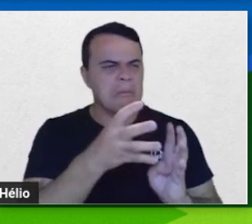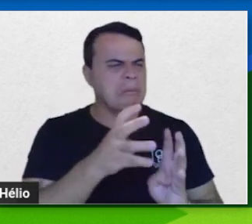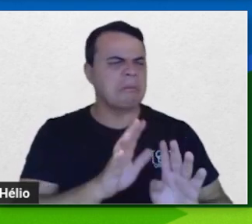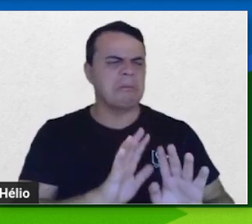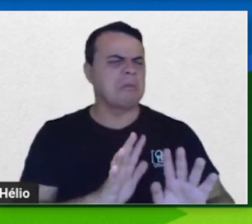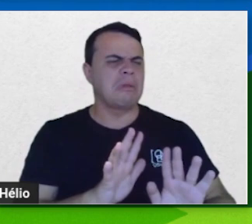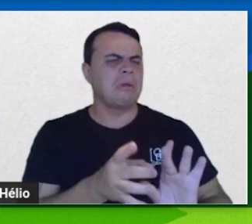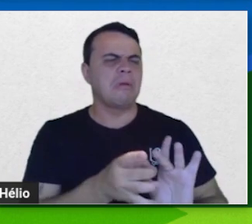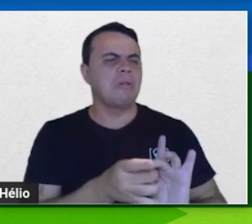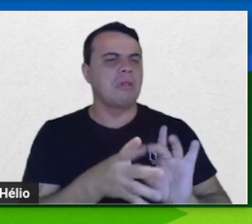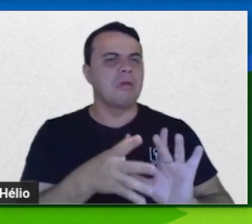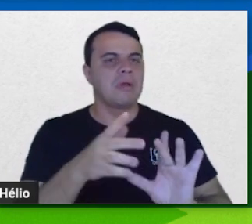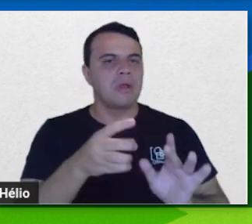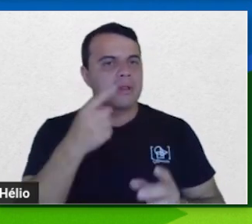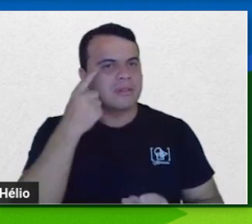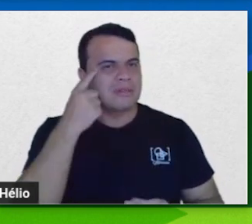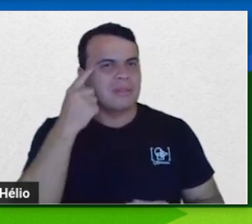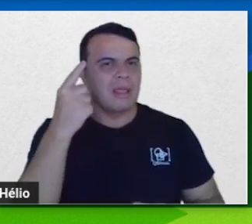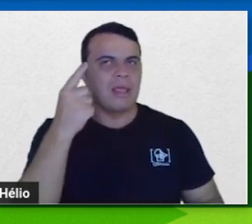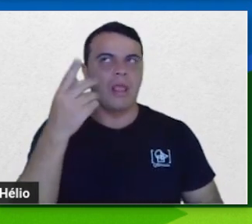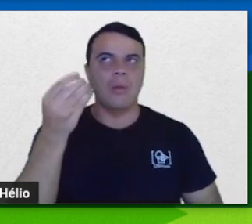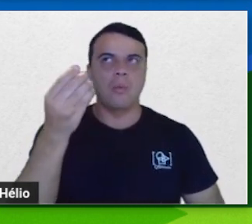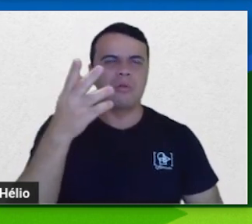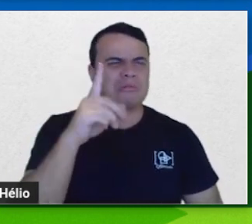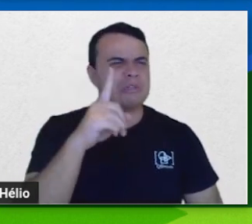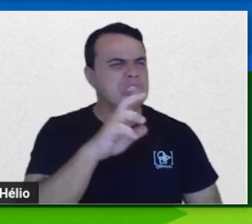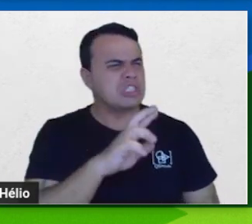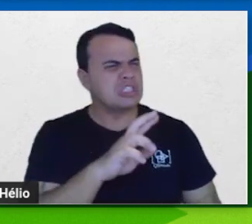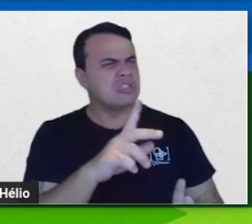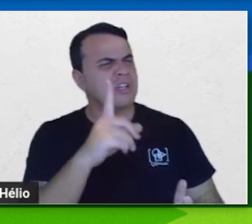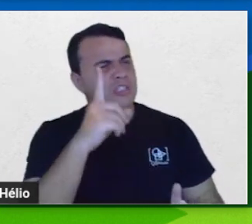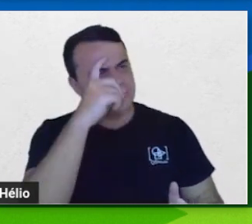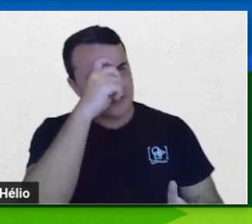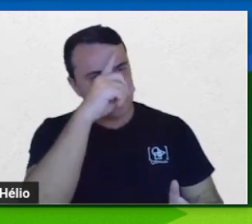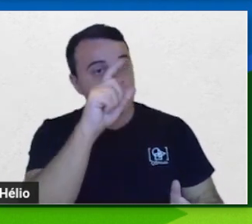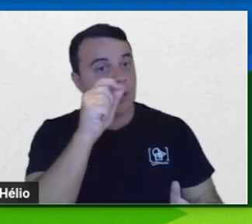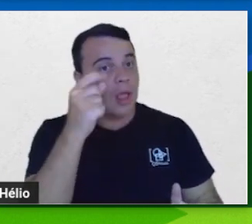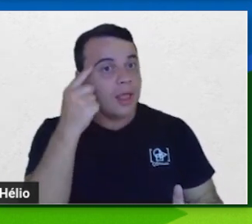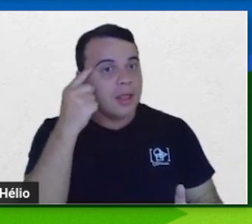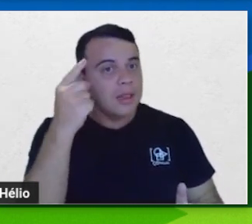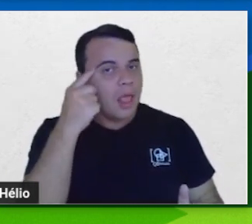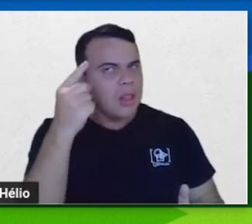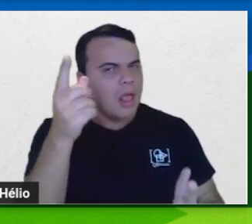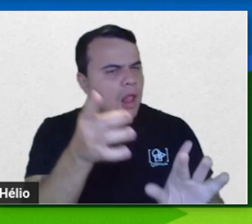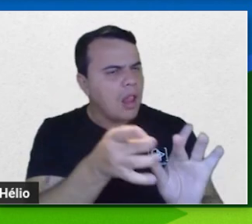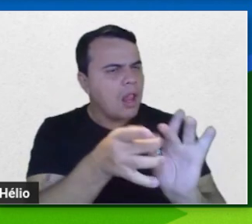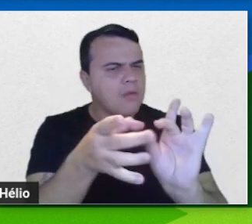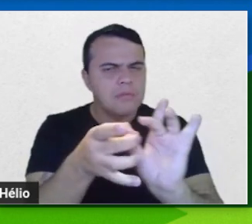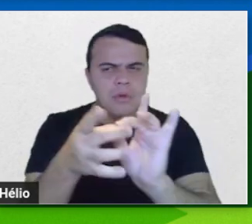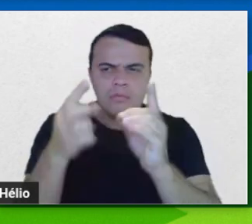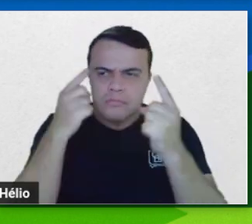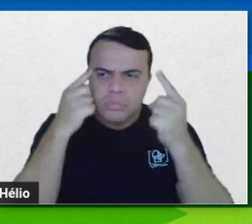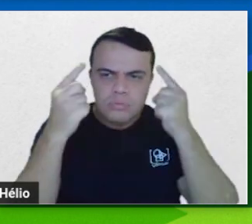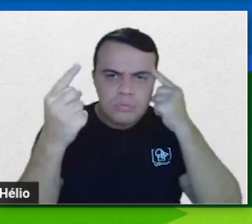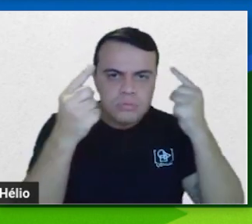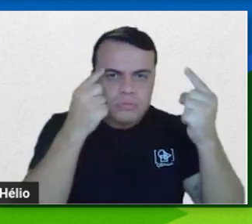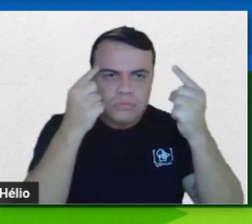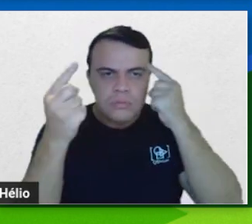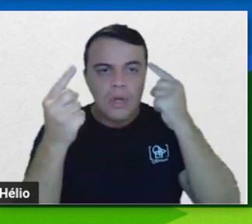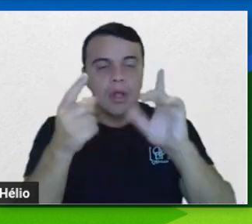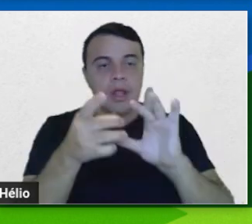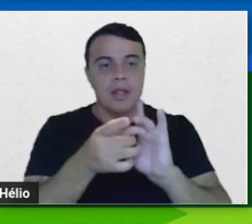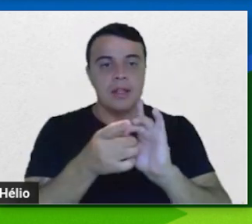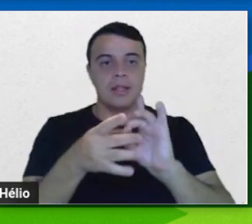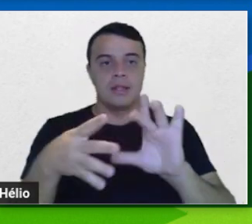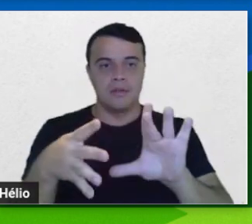julgamento, né? Uma ideia muito mirabolante. A ideia é isso, é ser livre, fazer tempestade de ideias